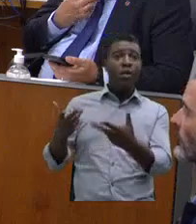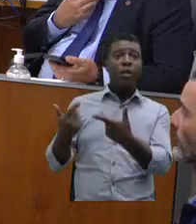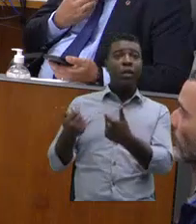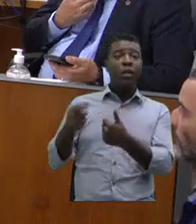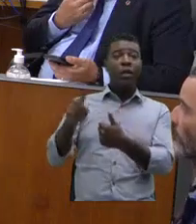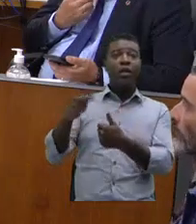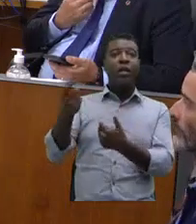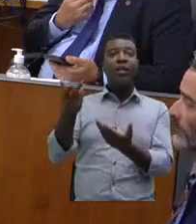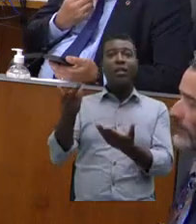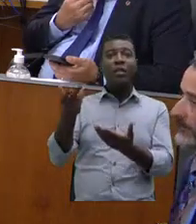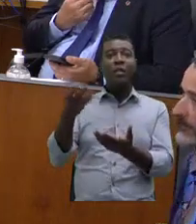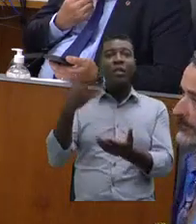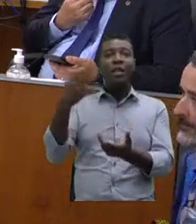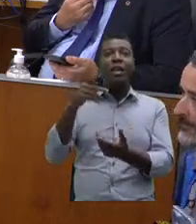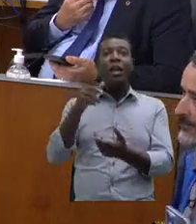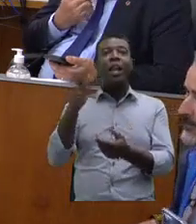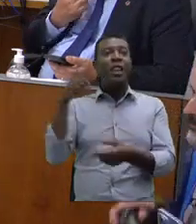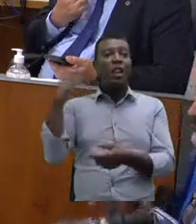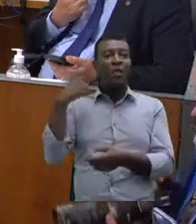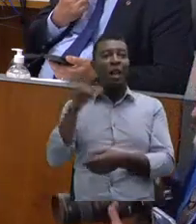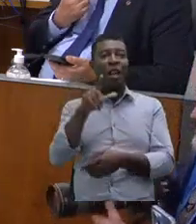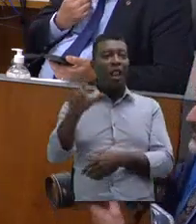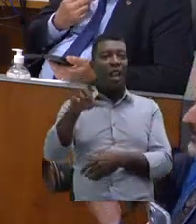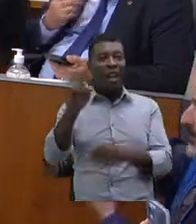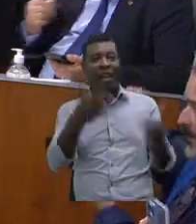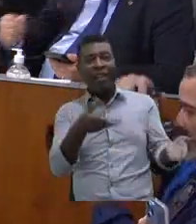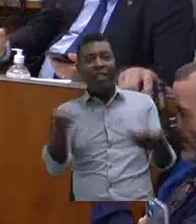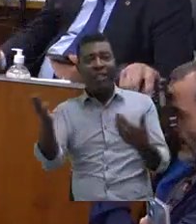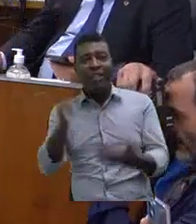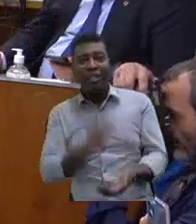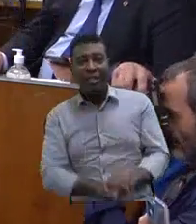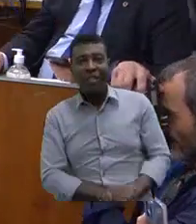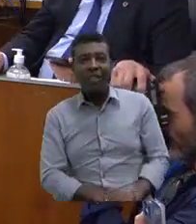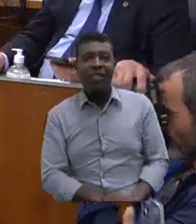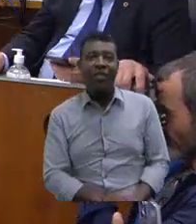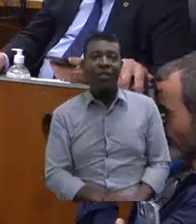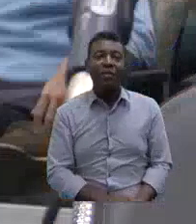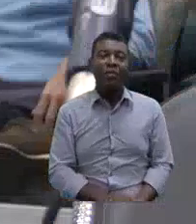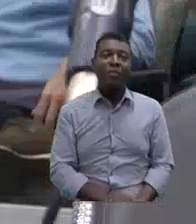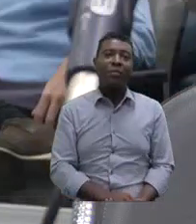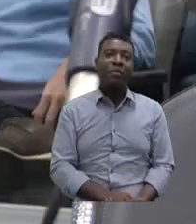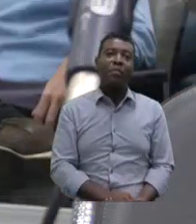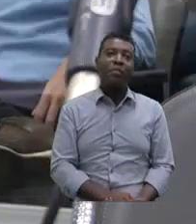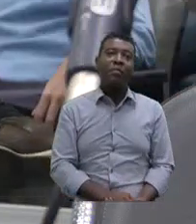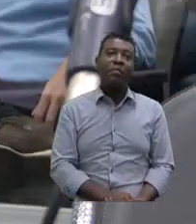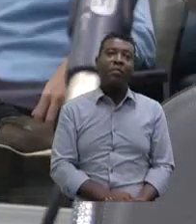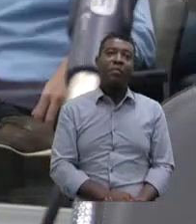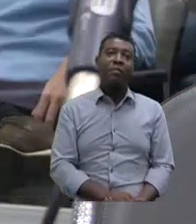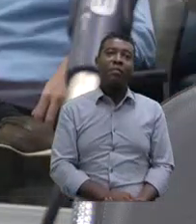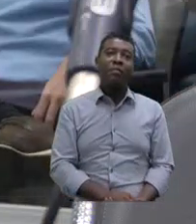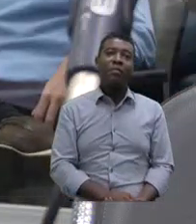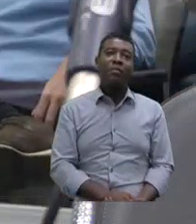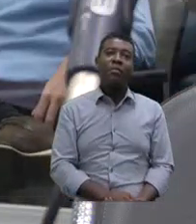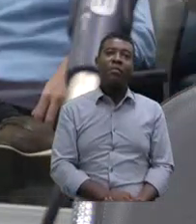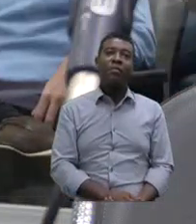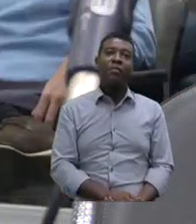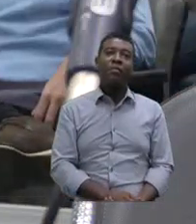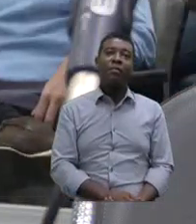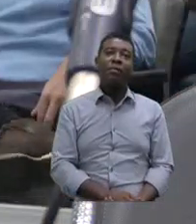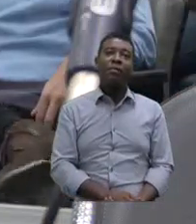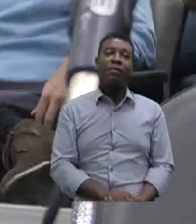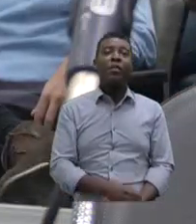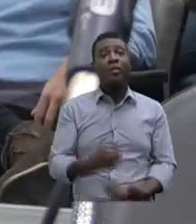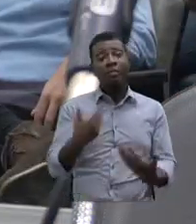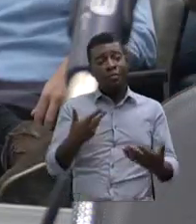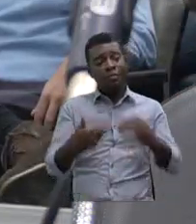a palavra, deputado Leleco? Como é que é? Nossa, saudação aqui. Generoso, mas demais.